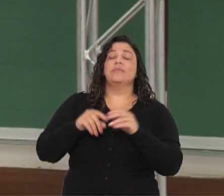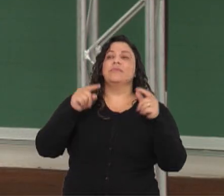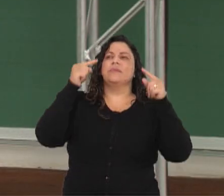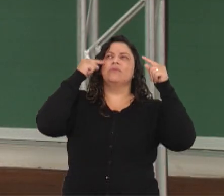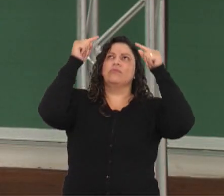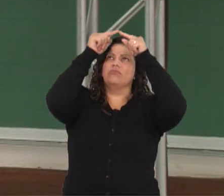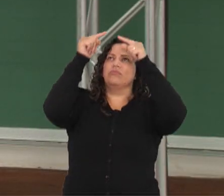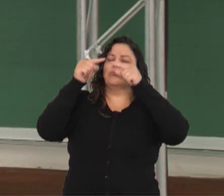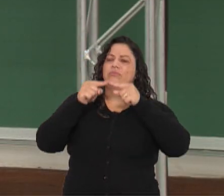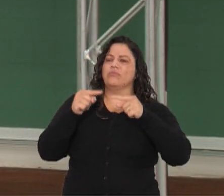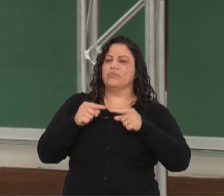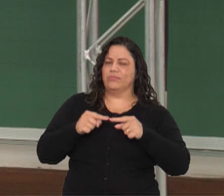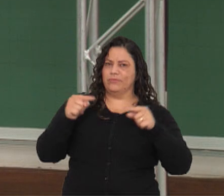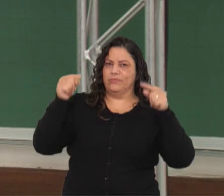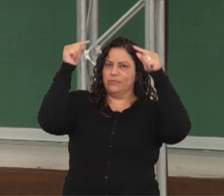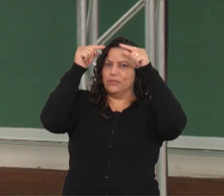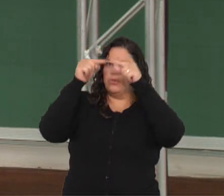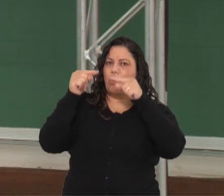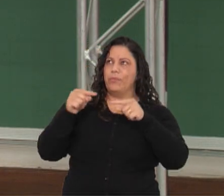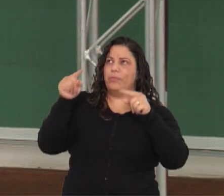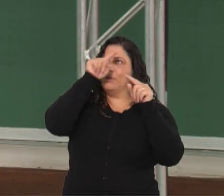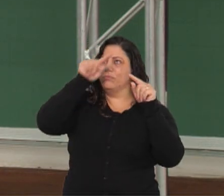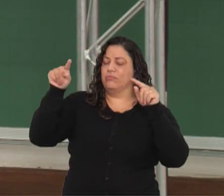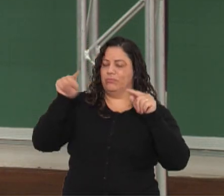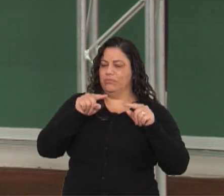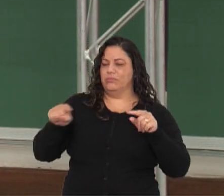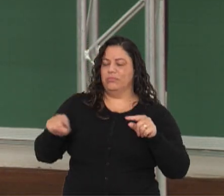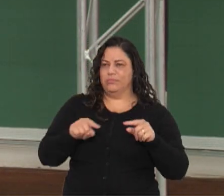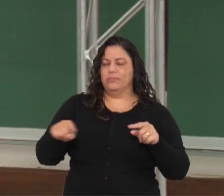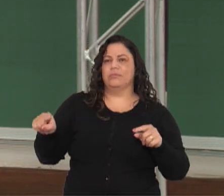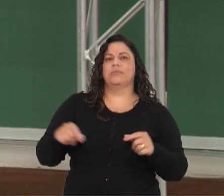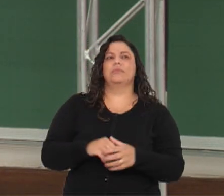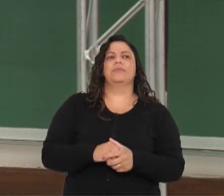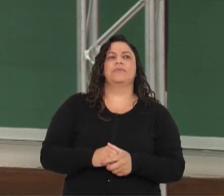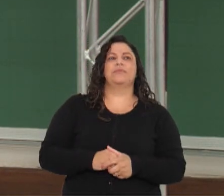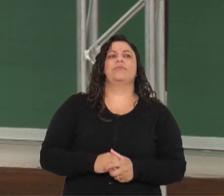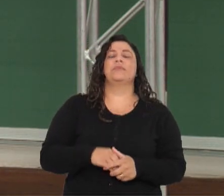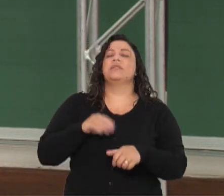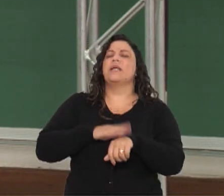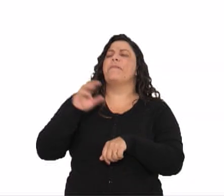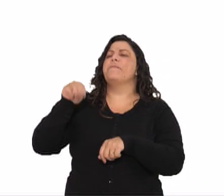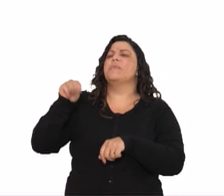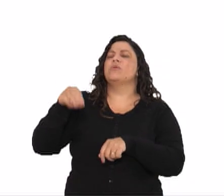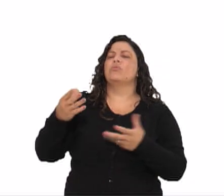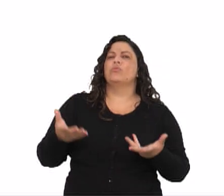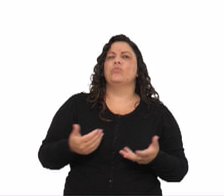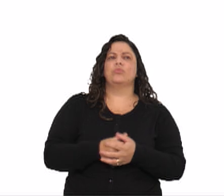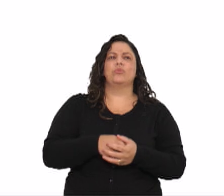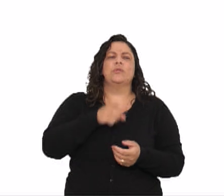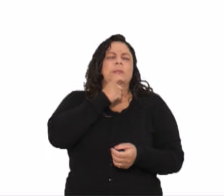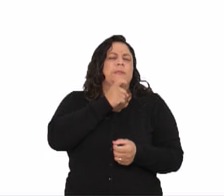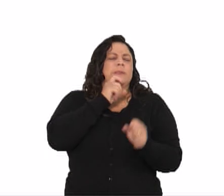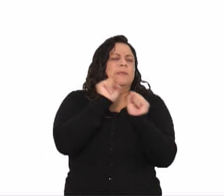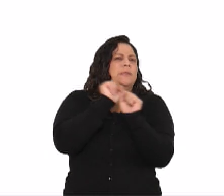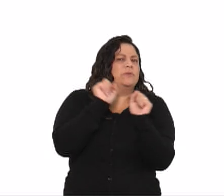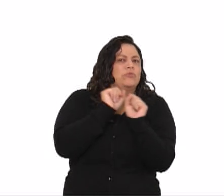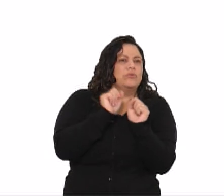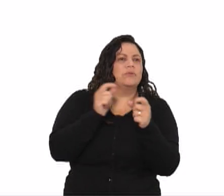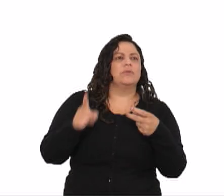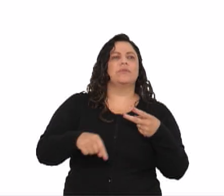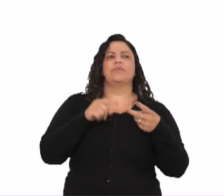adores. Hate é odiar, né? Hates é odiar. Então, Beth loves e Beth hates